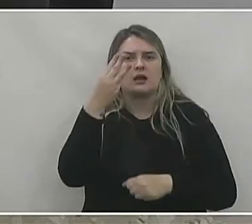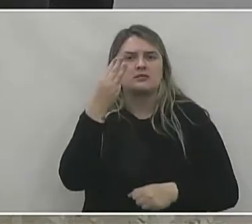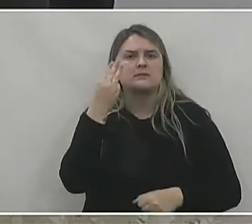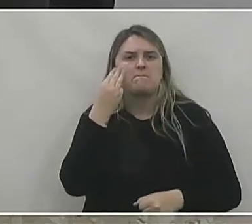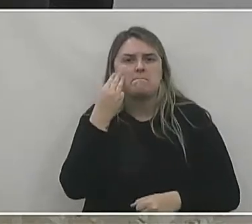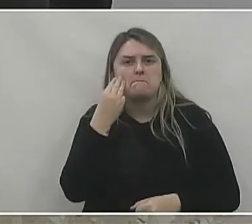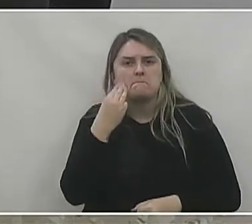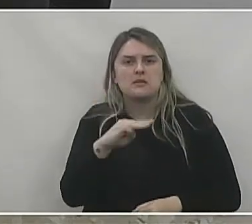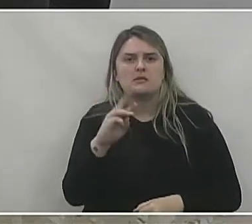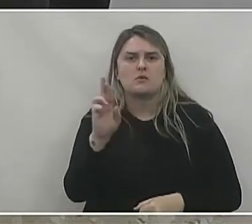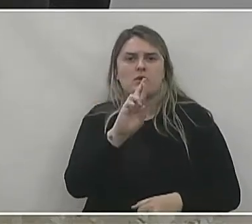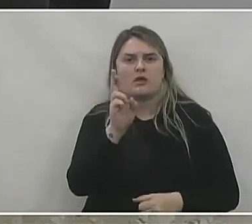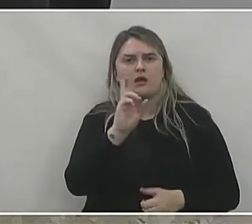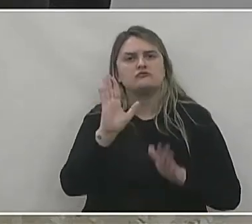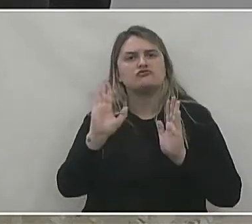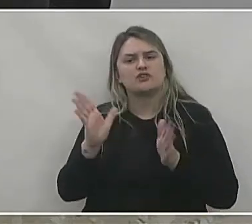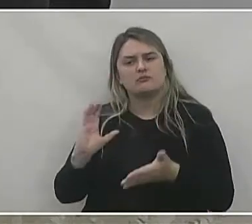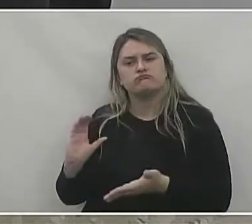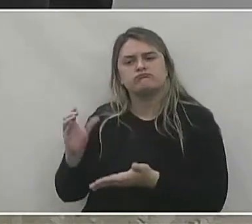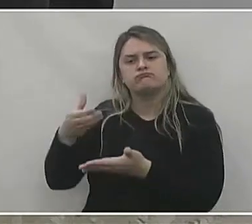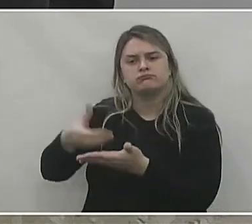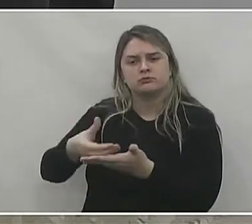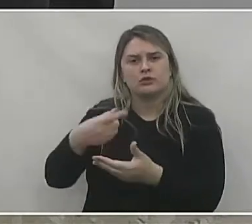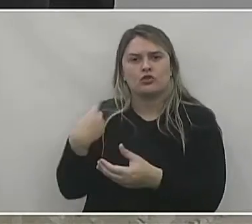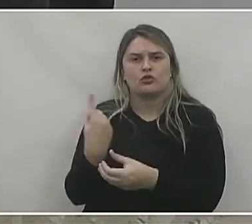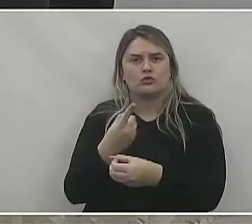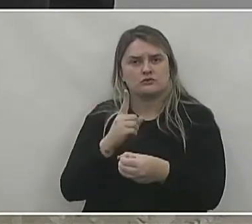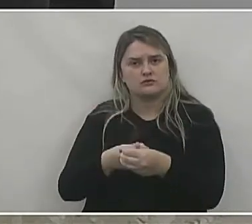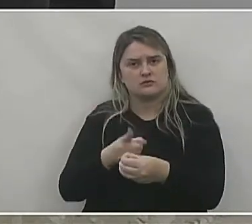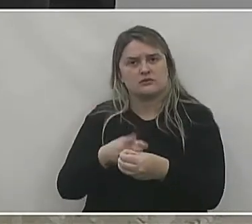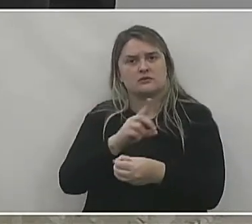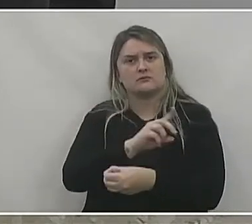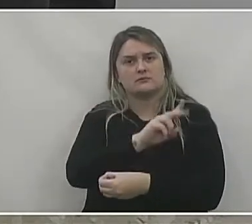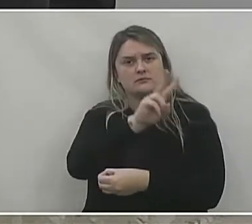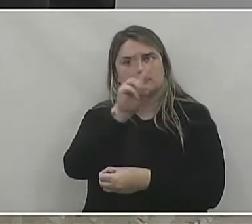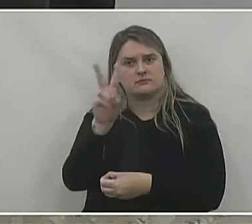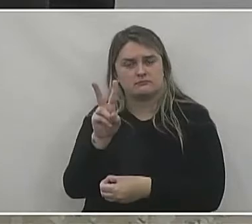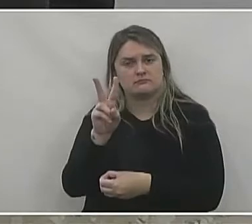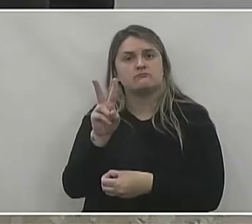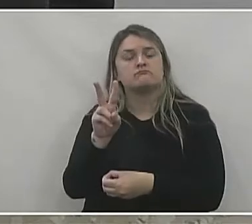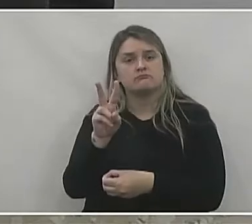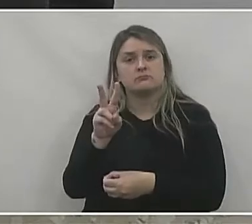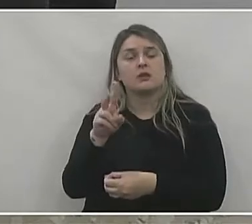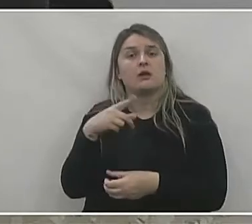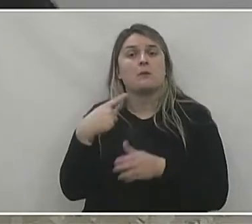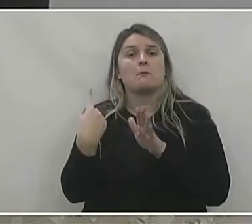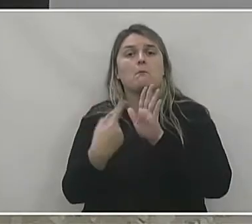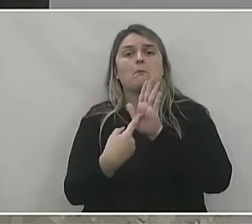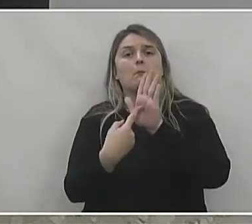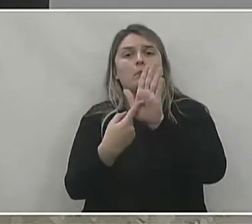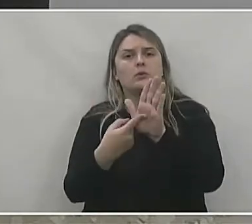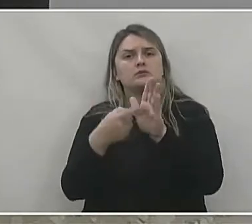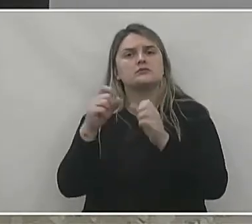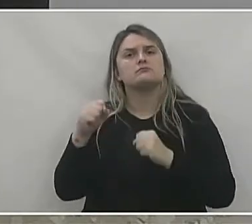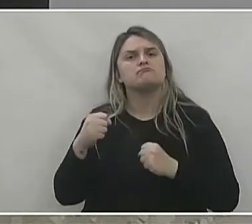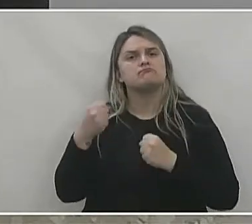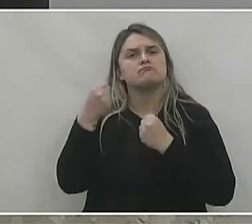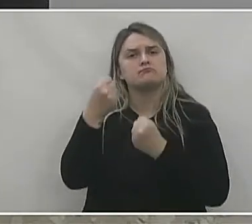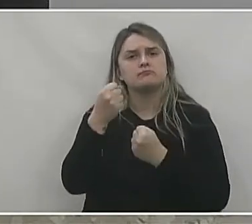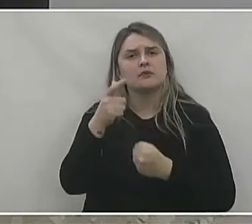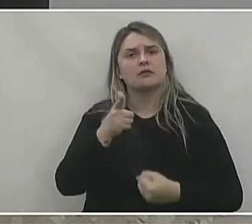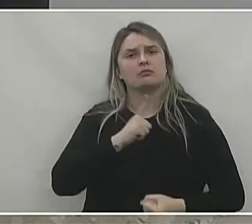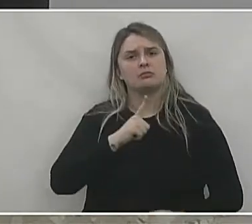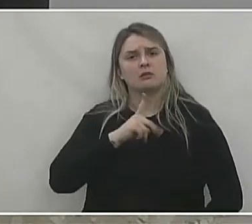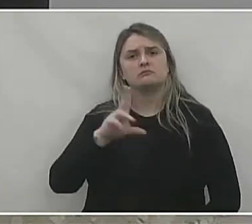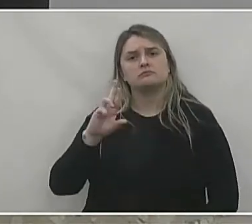milhões de reais destinados aqui para o nosso município de União da Vitória. Isso daí mostra a força de